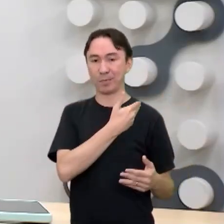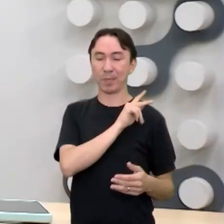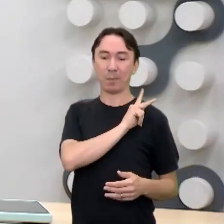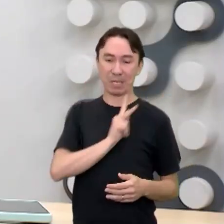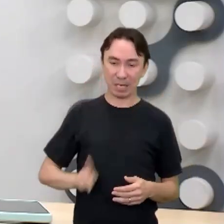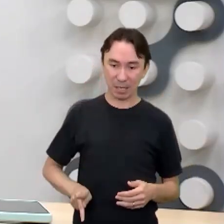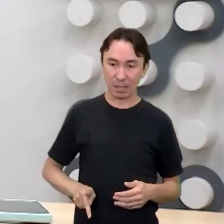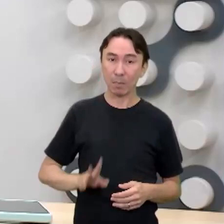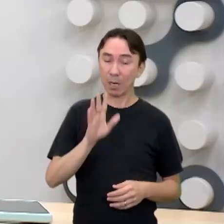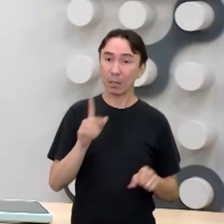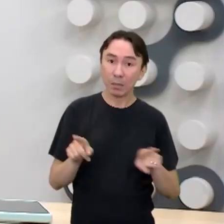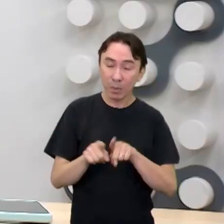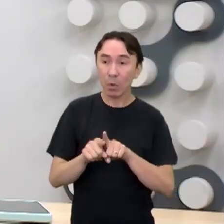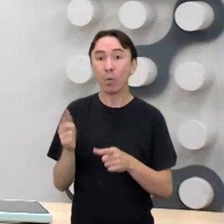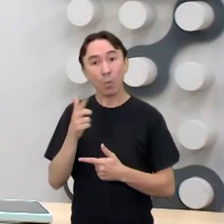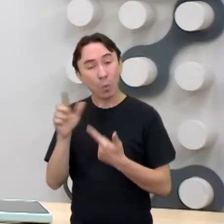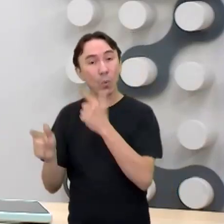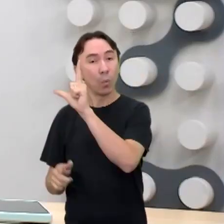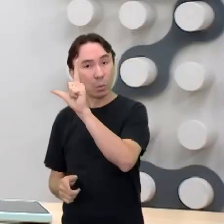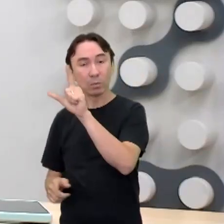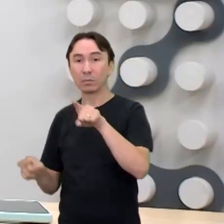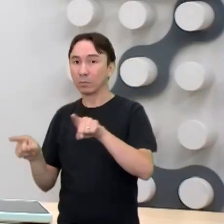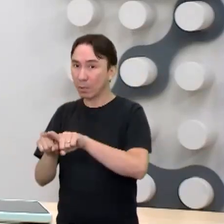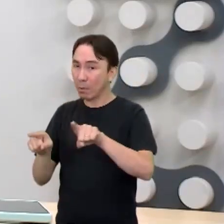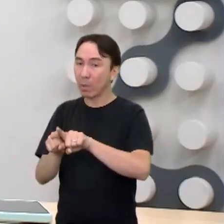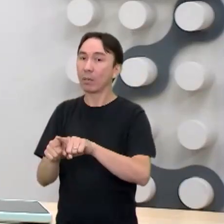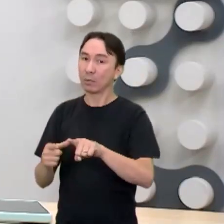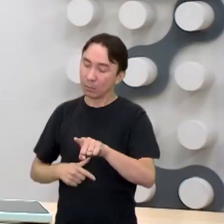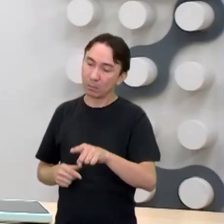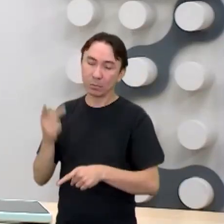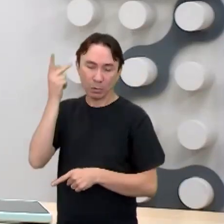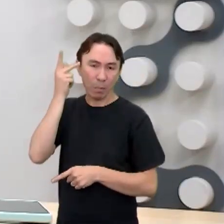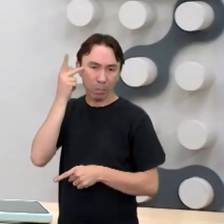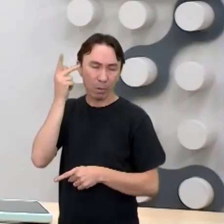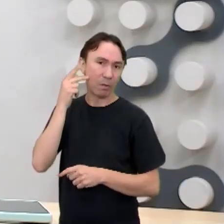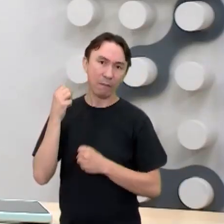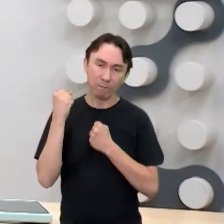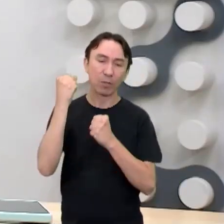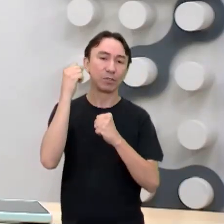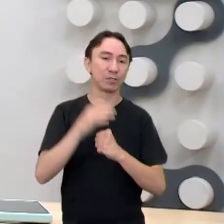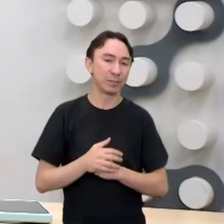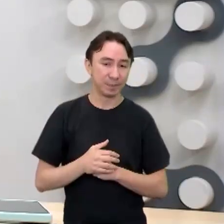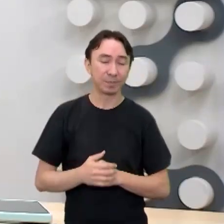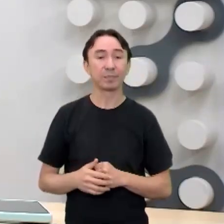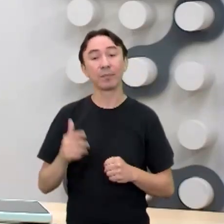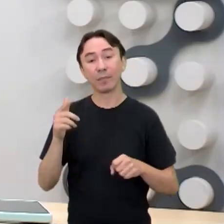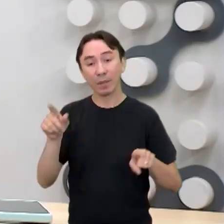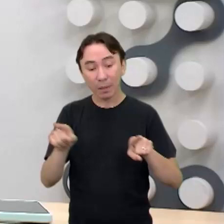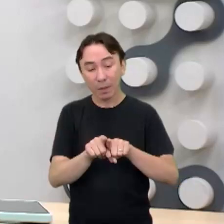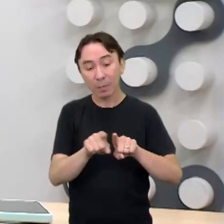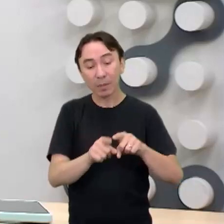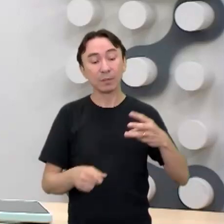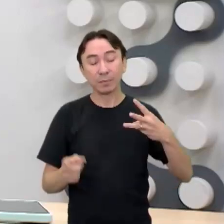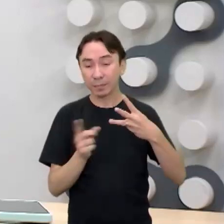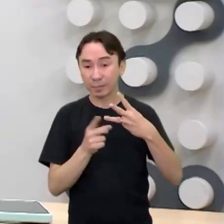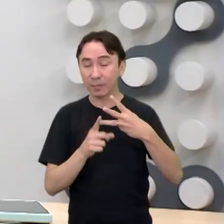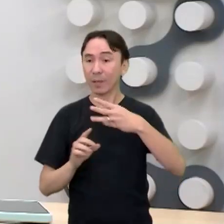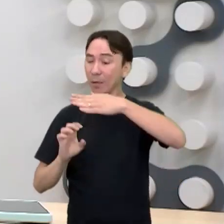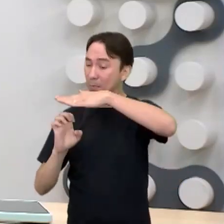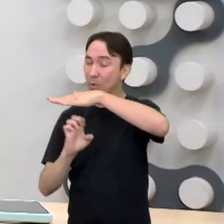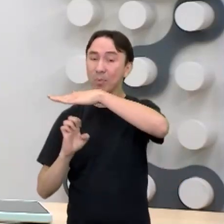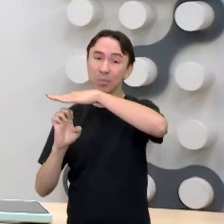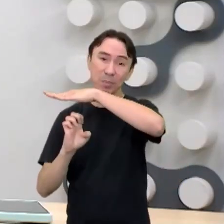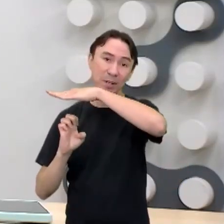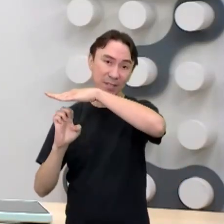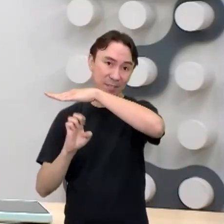questão econômica, né, o poderio empresarial, né, das cidades, né, isso aí também é contado pelo IBGE, e a questão aí